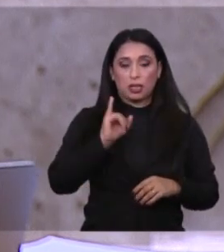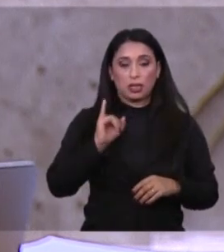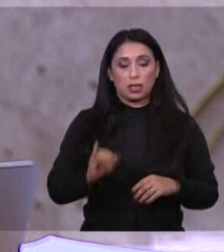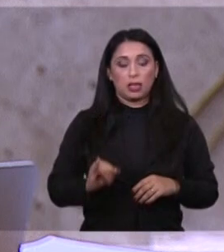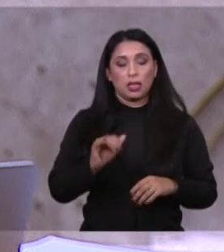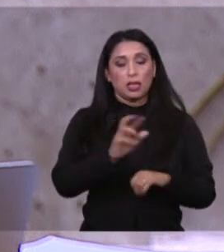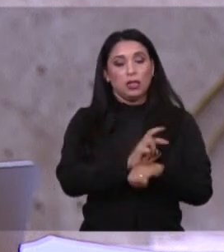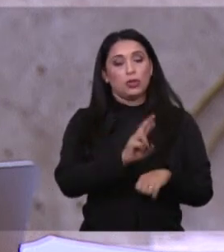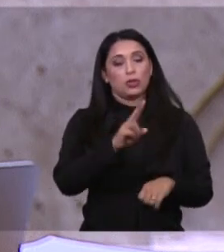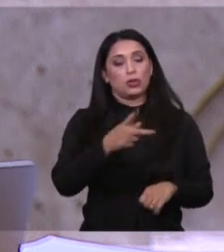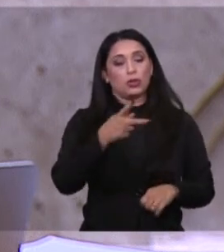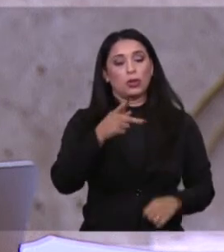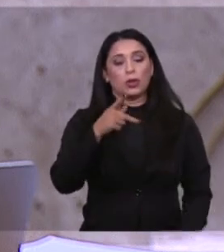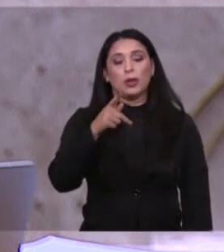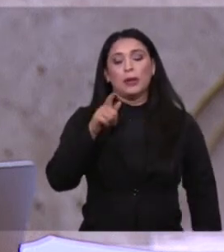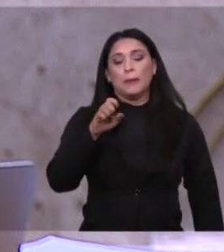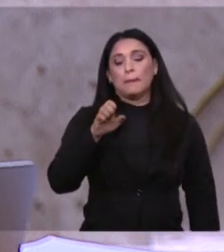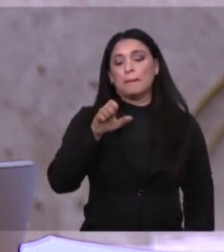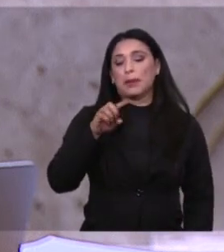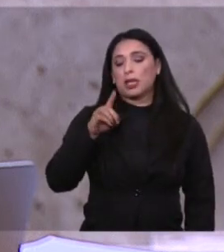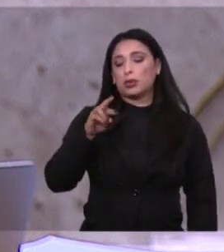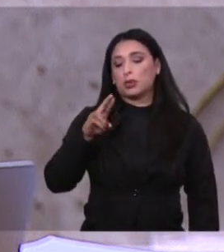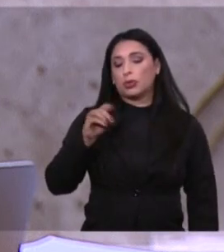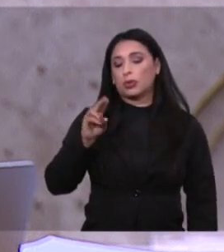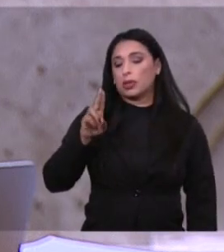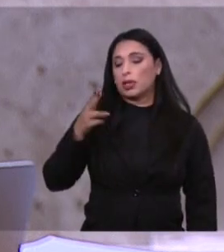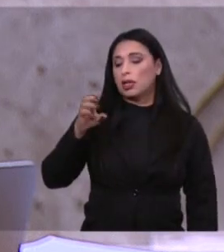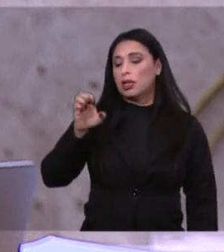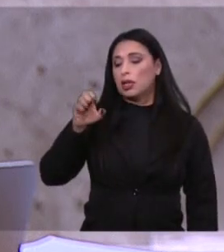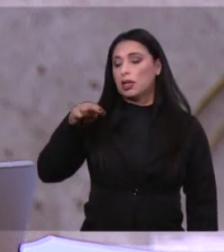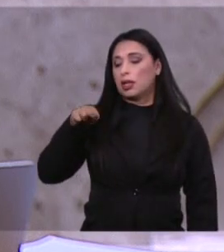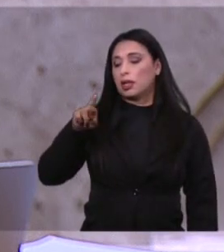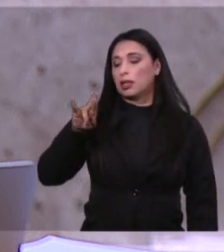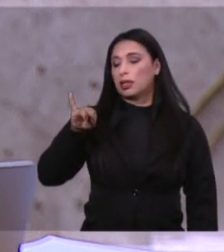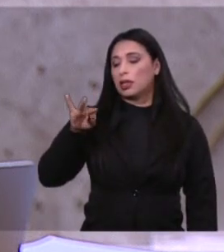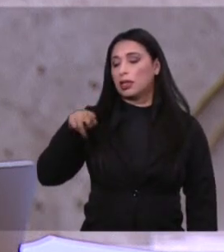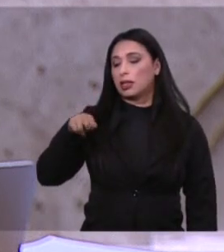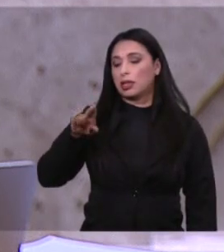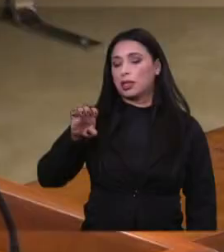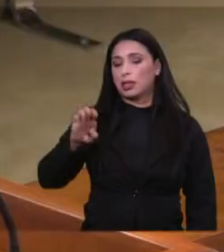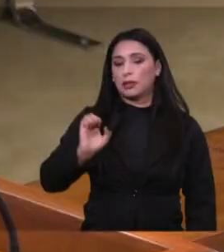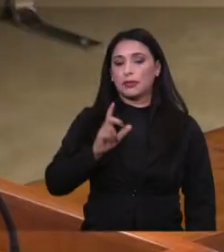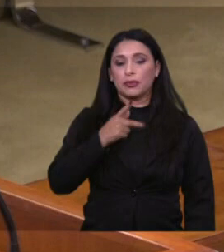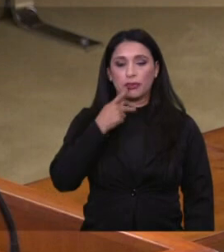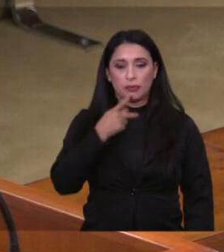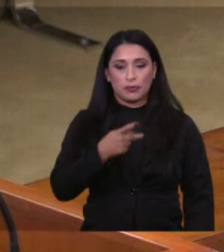doutor Pedro Henrique Braz Siqueira. A senhoria tem a palavra.